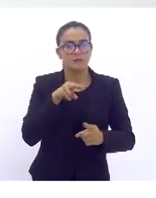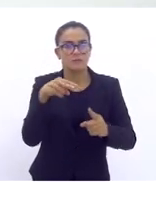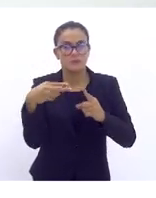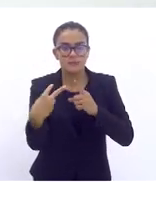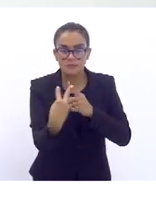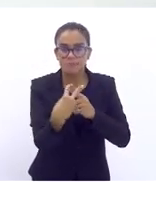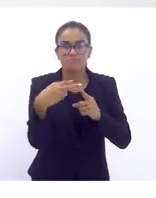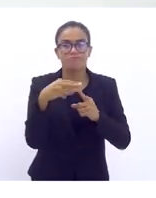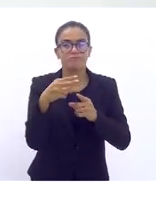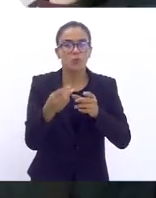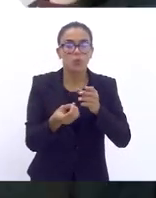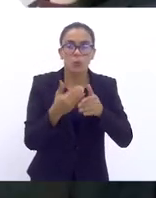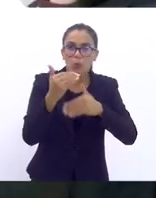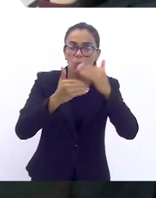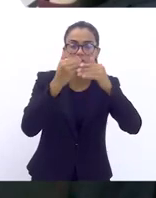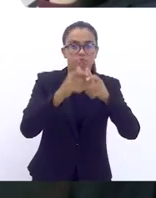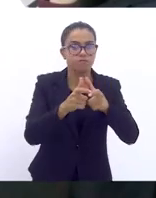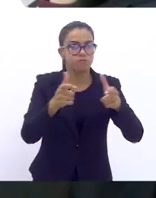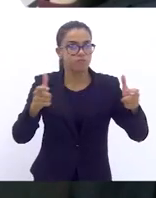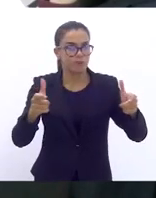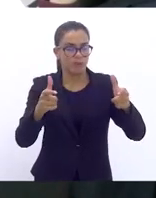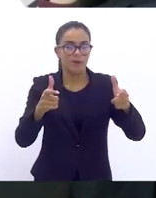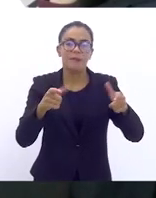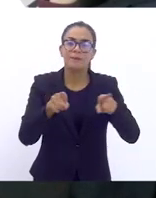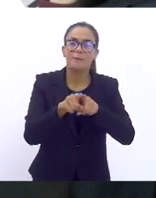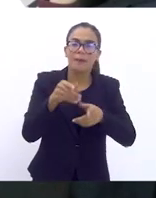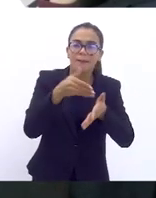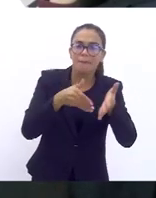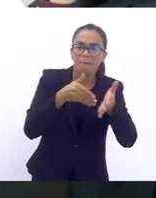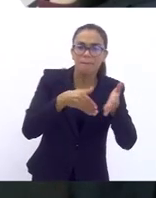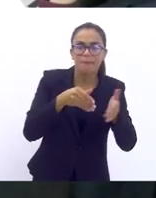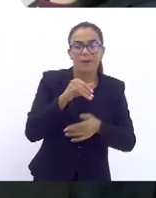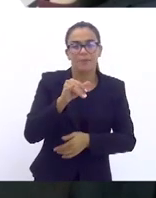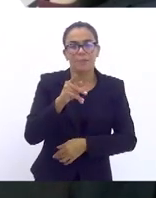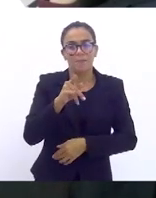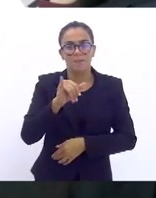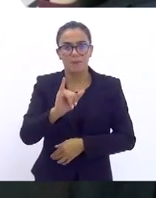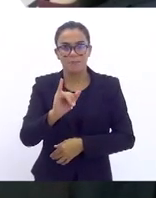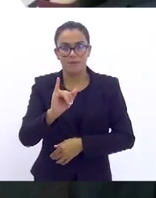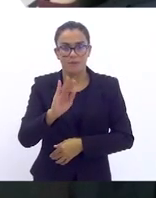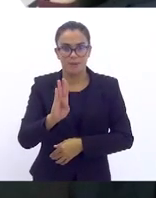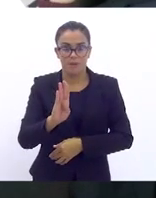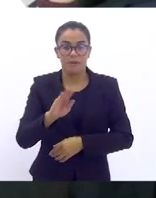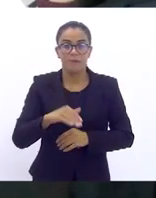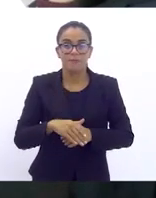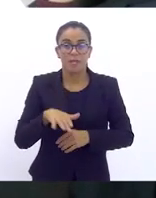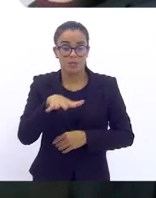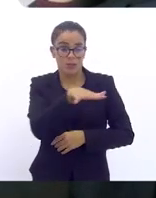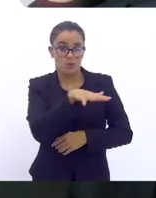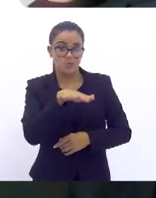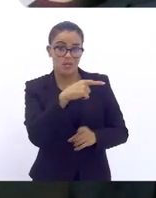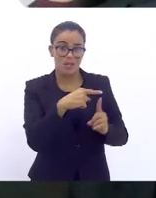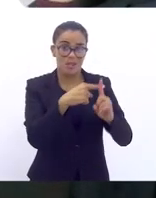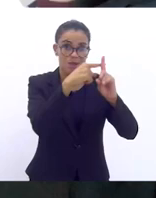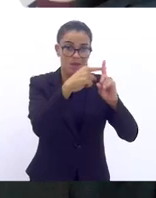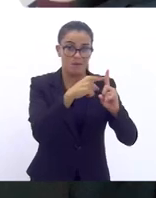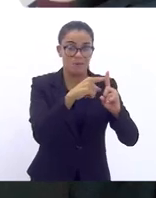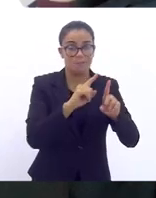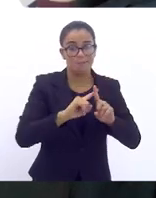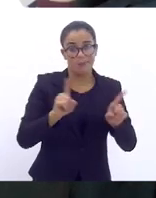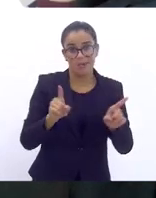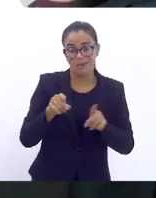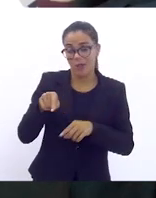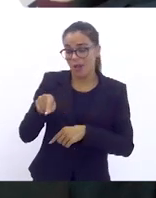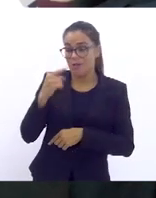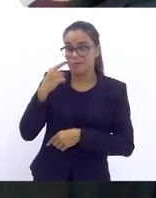nos complexos econômicos e impacto no PIB um pegando aqui tem um cenário pessimista um cenário otimista tá pegando aqui o cenário